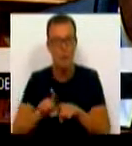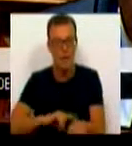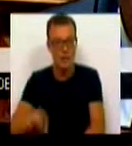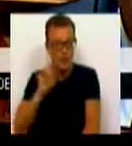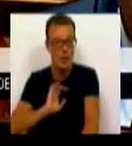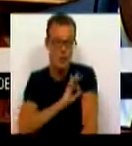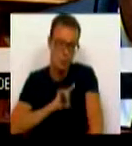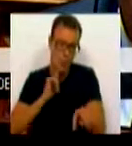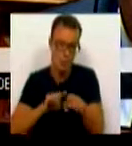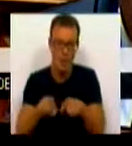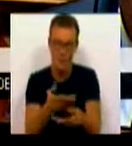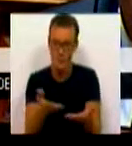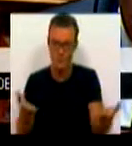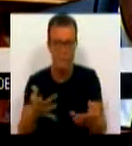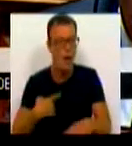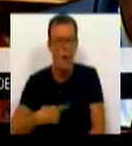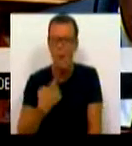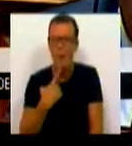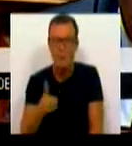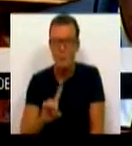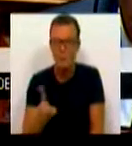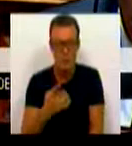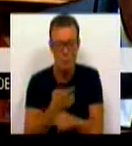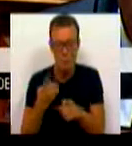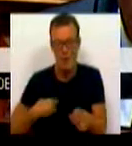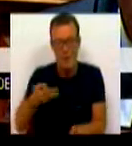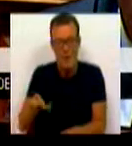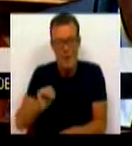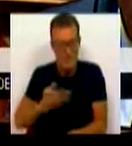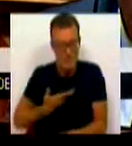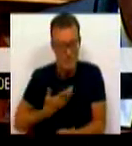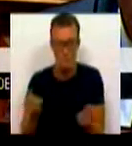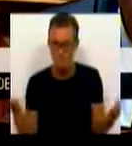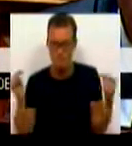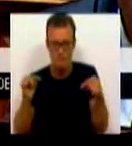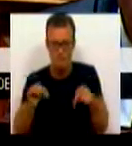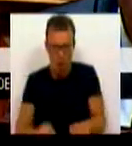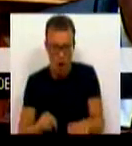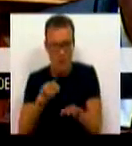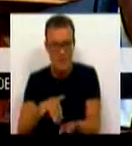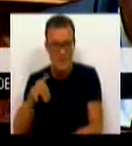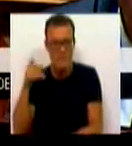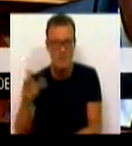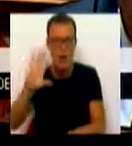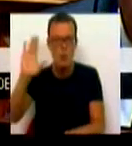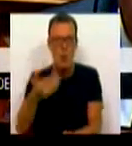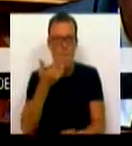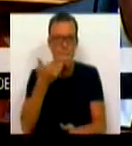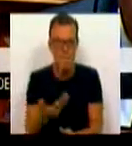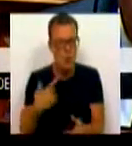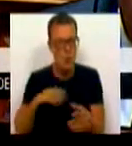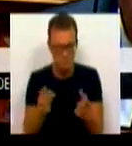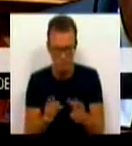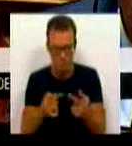senhoras deputadas, não percebo o que é que o PSD veio fazer a esta Câmara quando pediu uma comissão